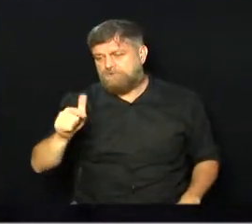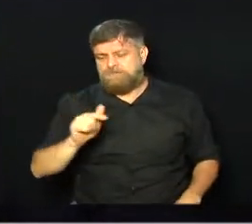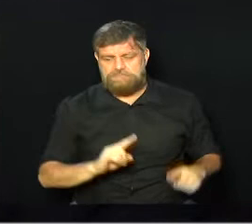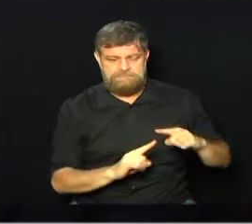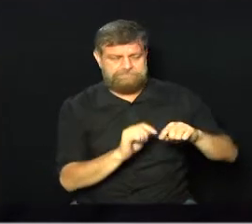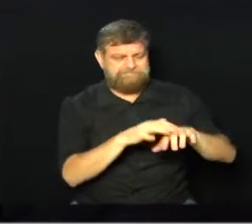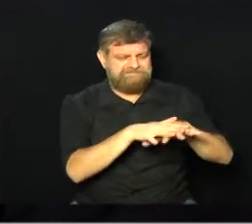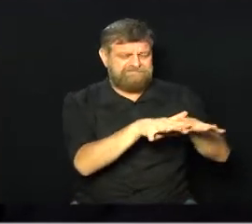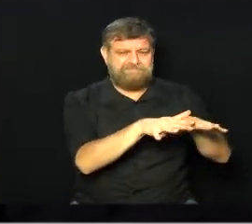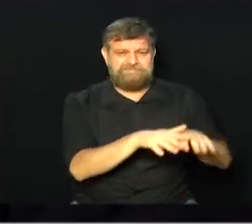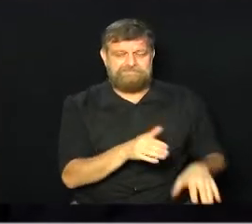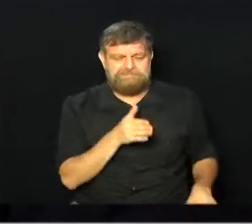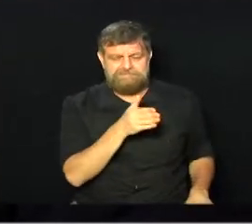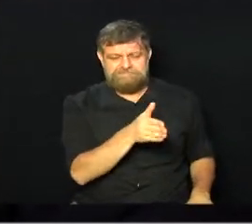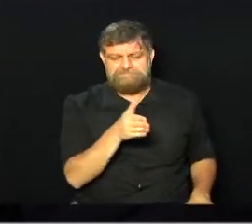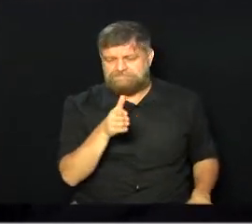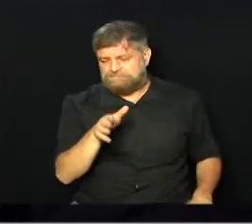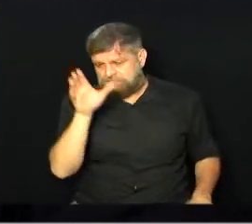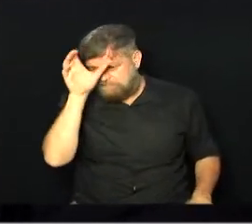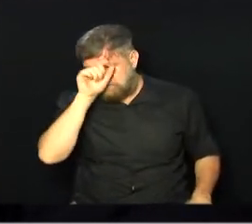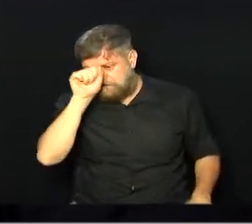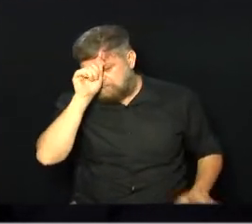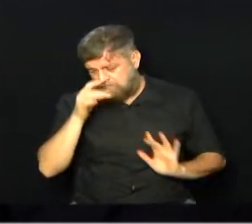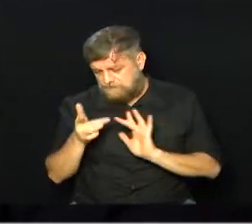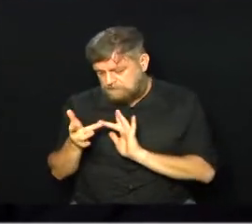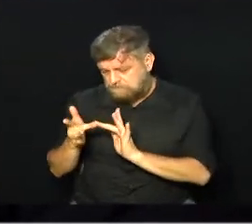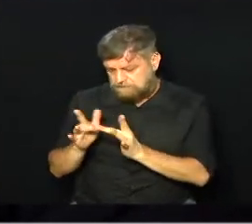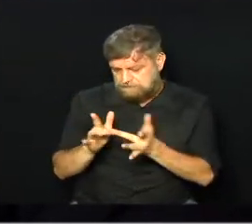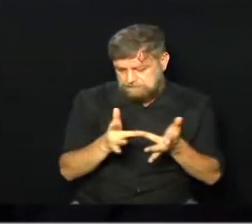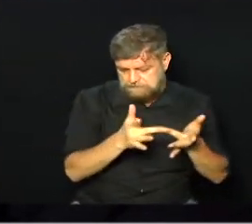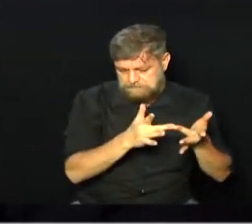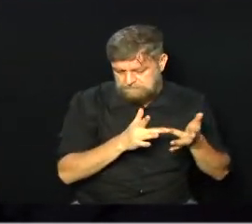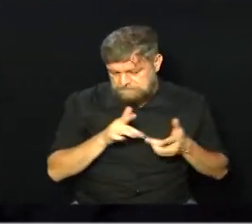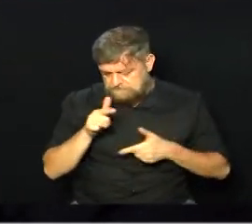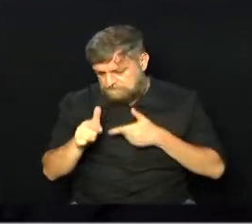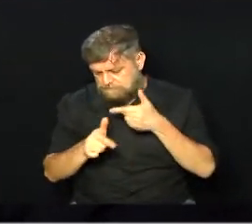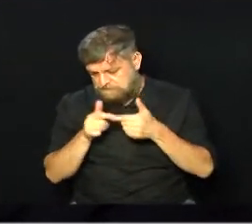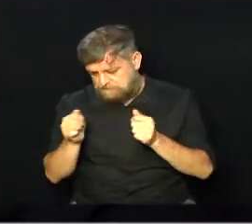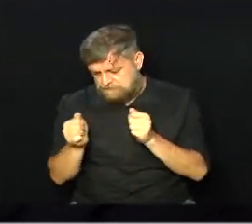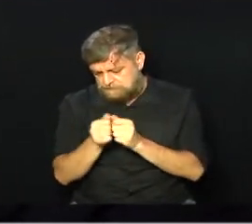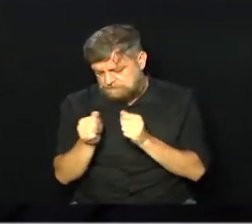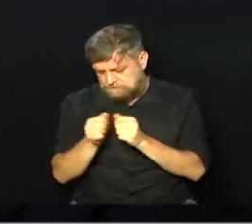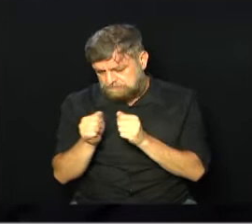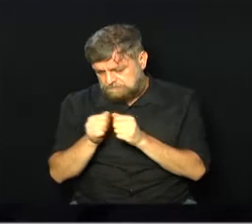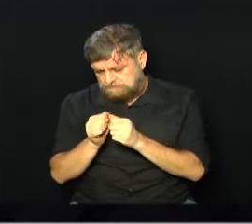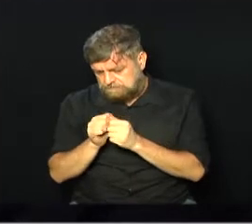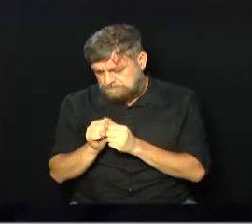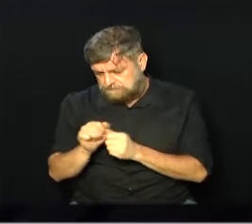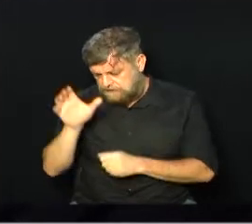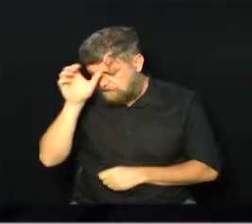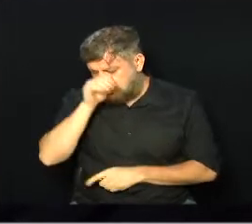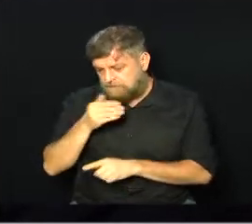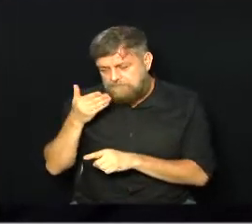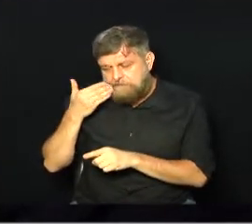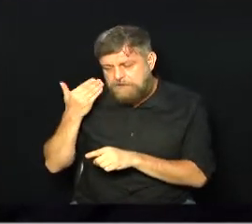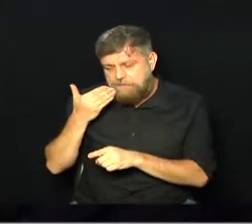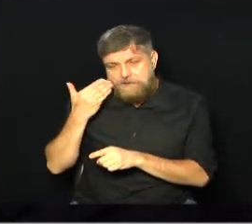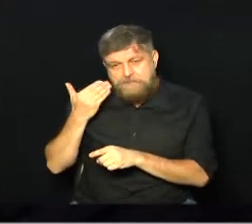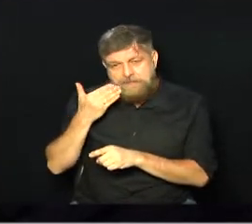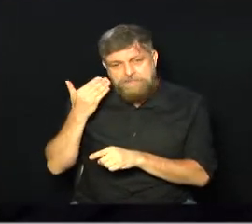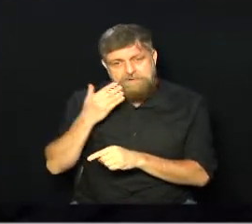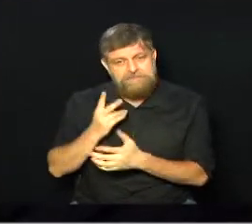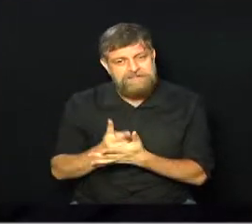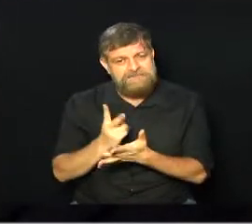Então, você aprende um pouco com todos os jogadores que você trabalha, que te chama atenção. Então, é sempre bom